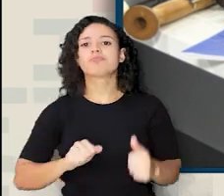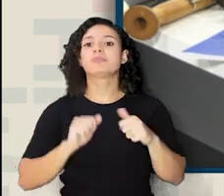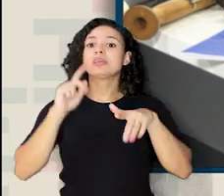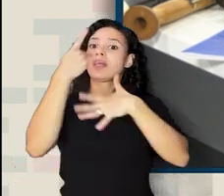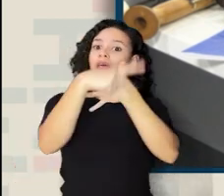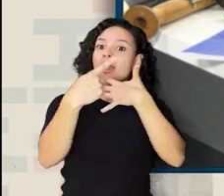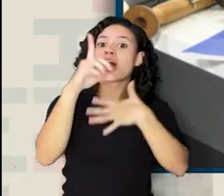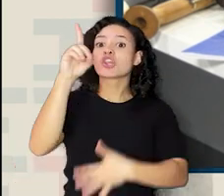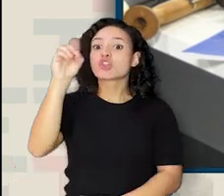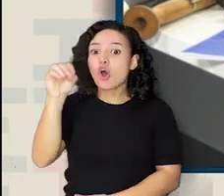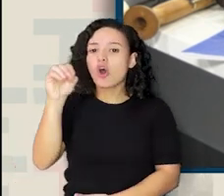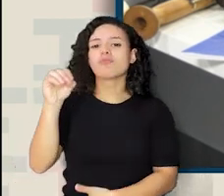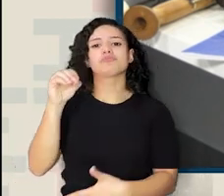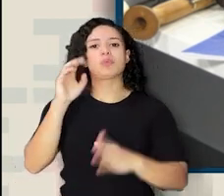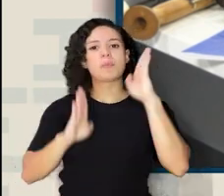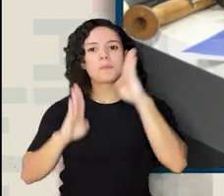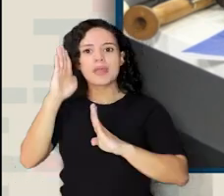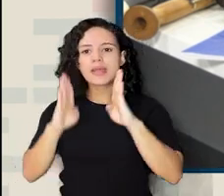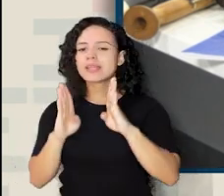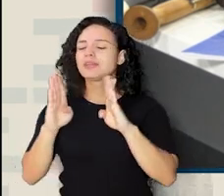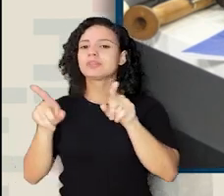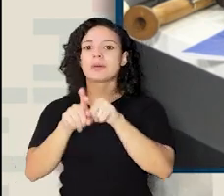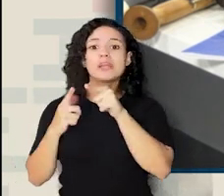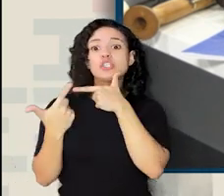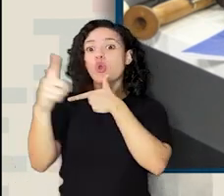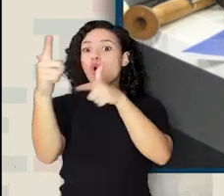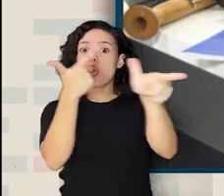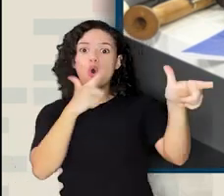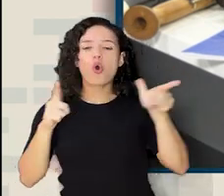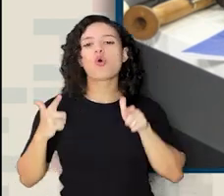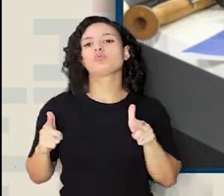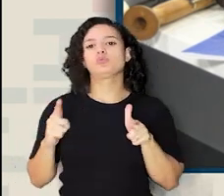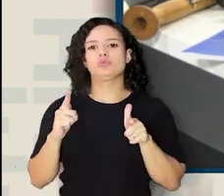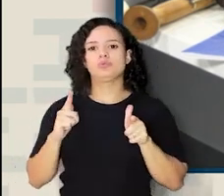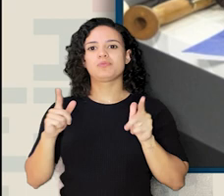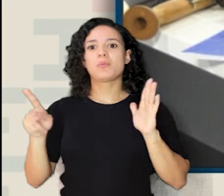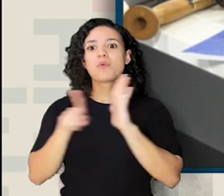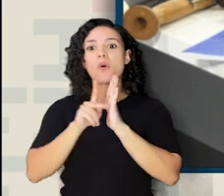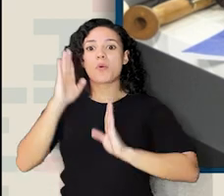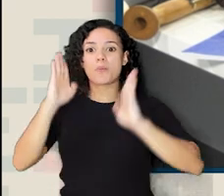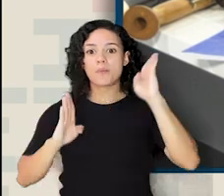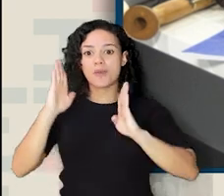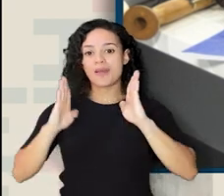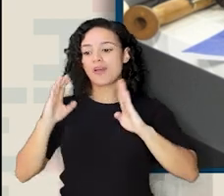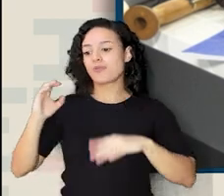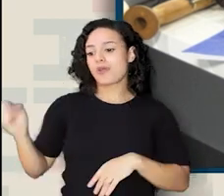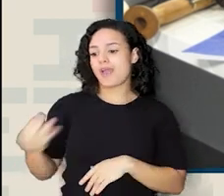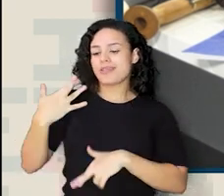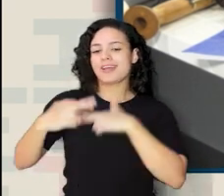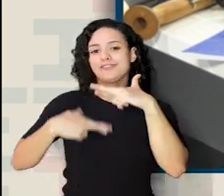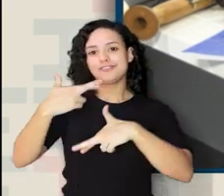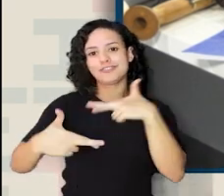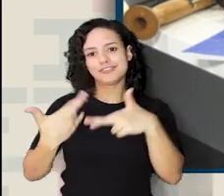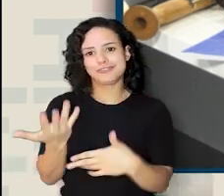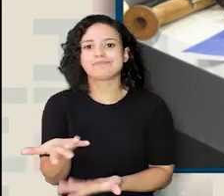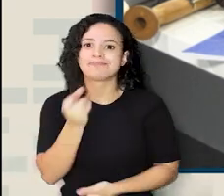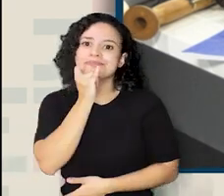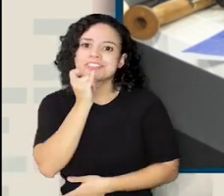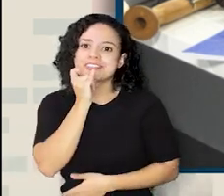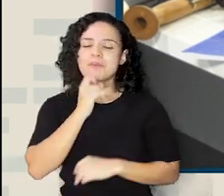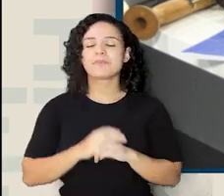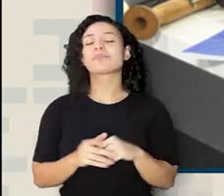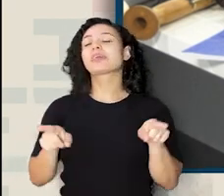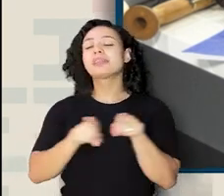e outras claves de Dó nesses períodos, e de outras linhas também, nesses períodos da música renascentista, por